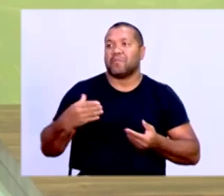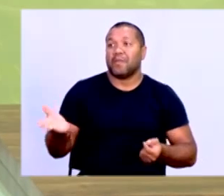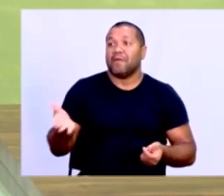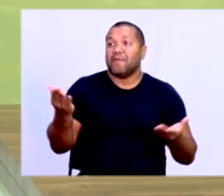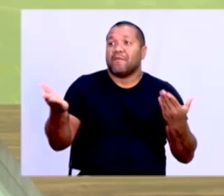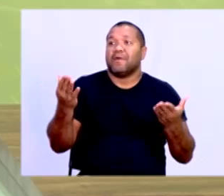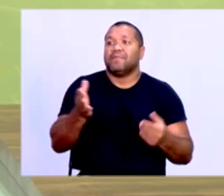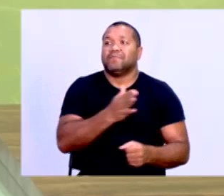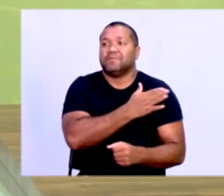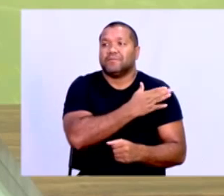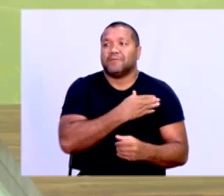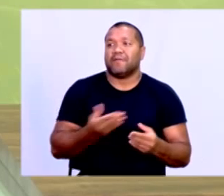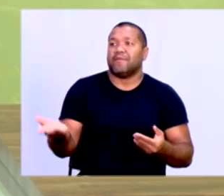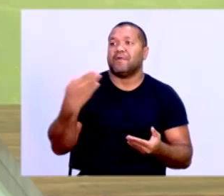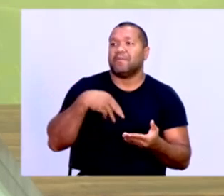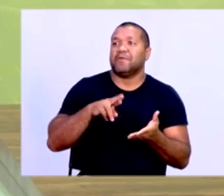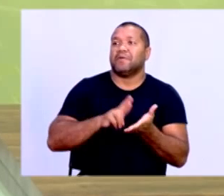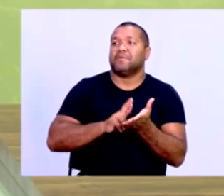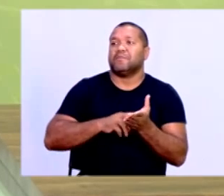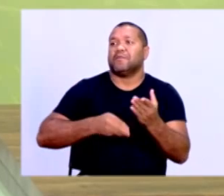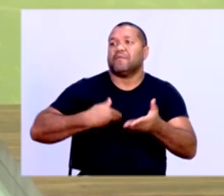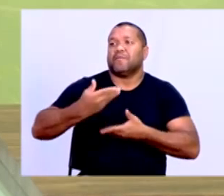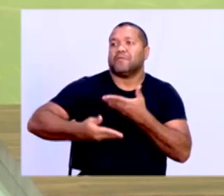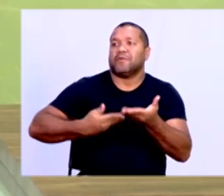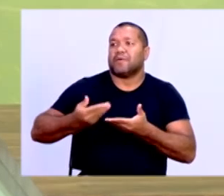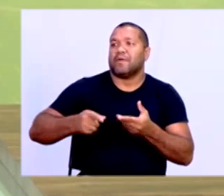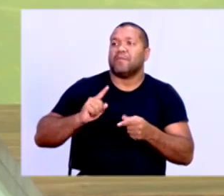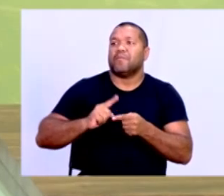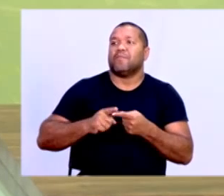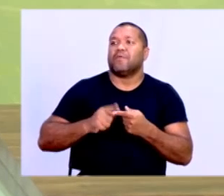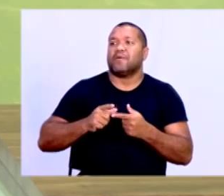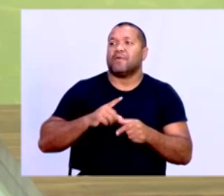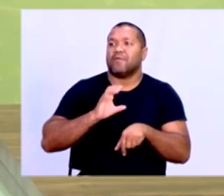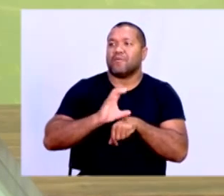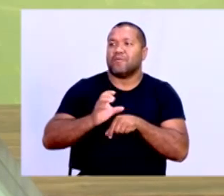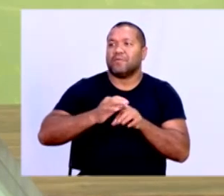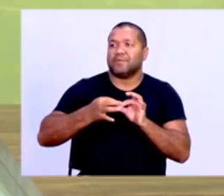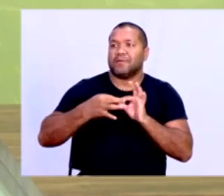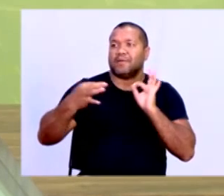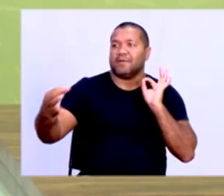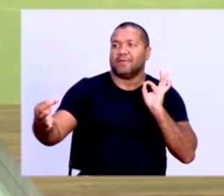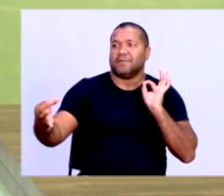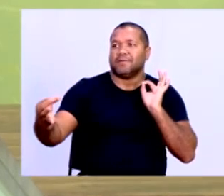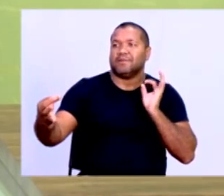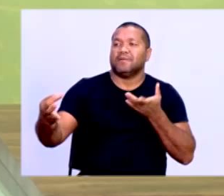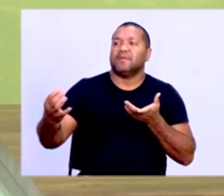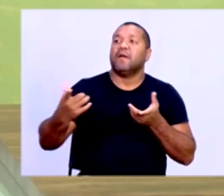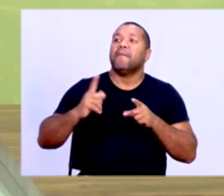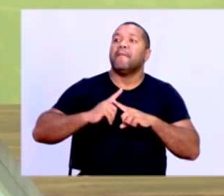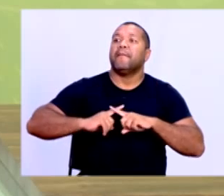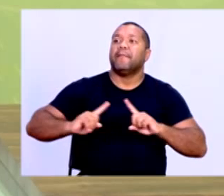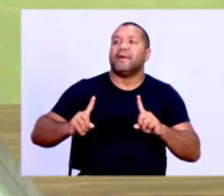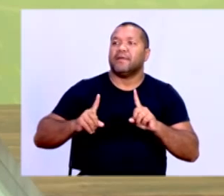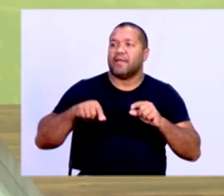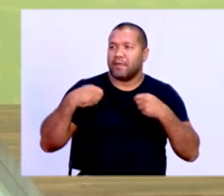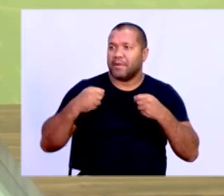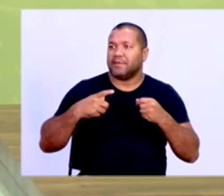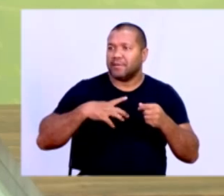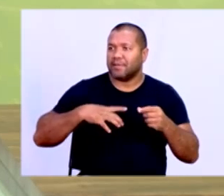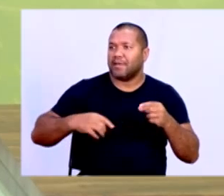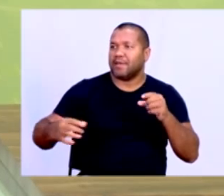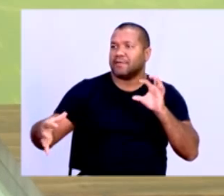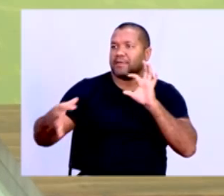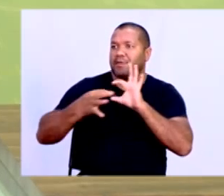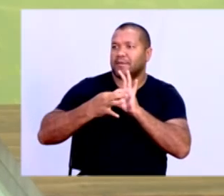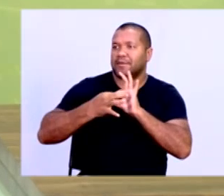a participarem mesmo, porque o nosso curso é à distância, mas nós podemos ter essa interação.